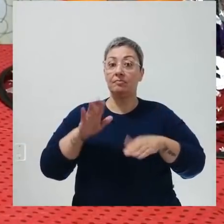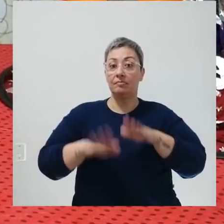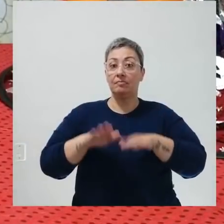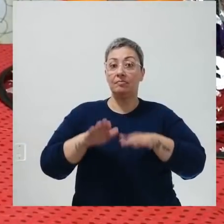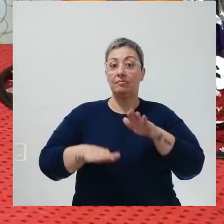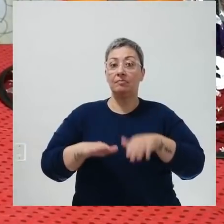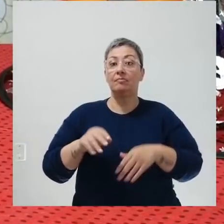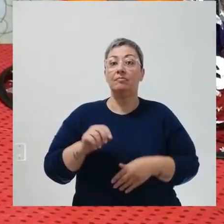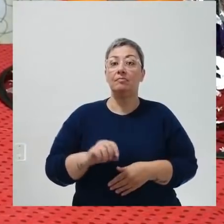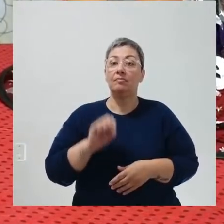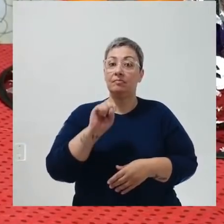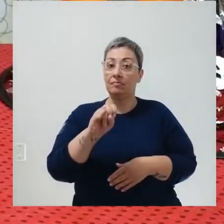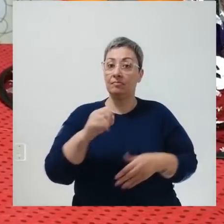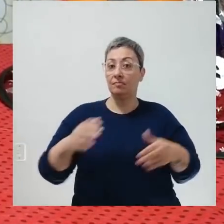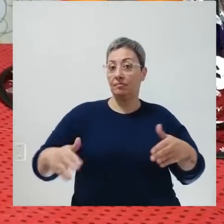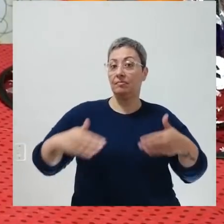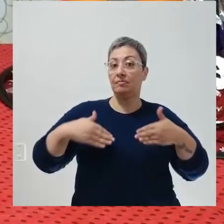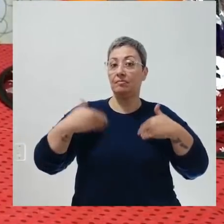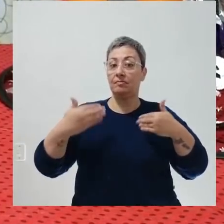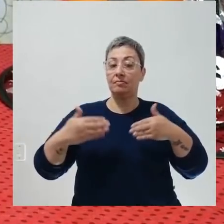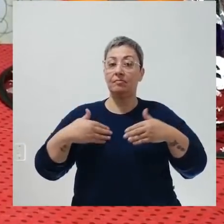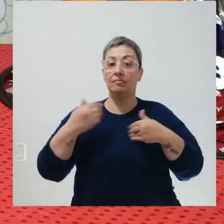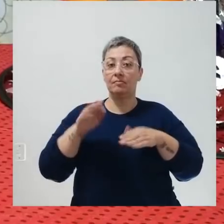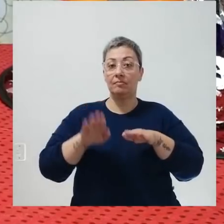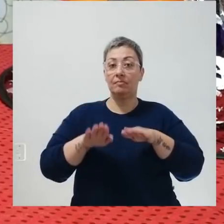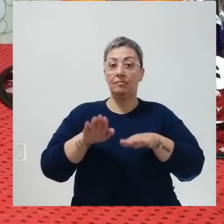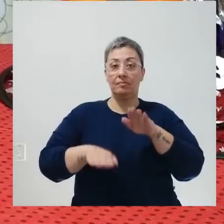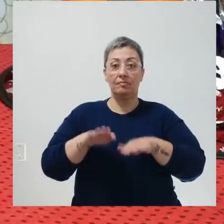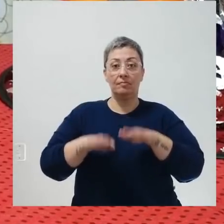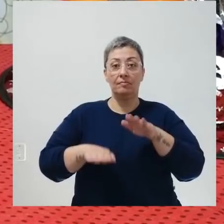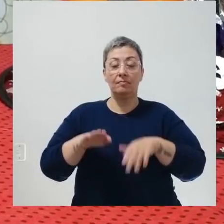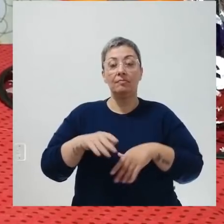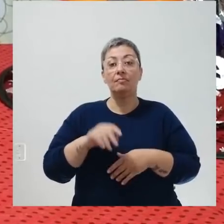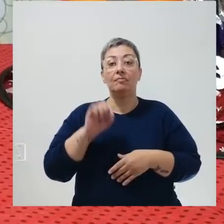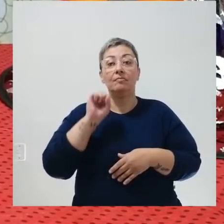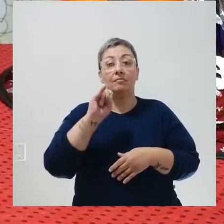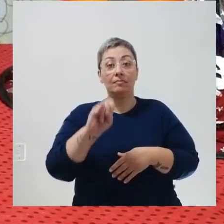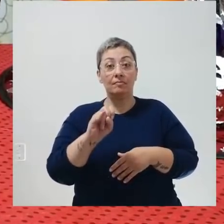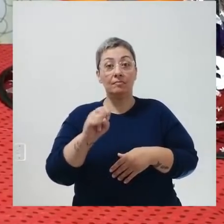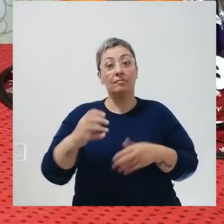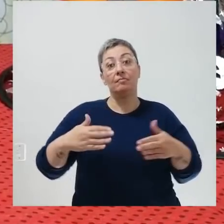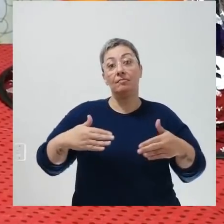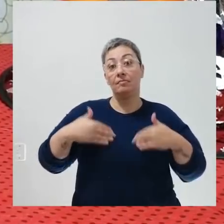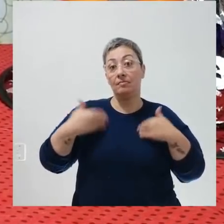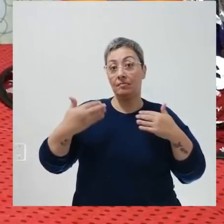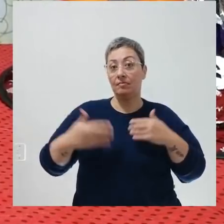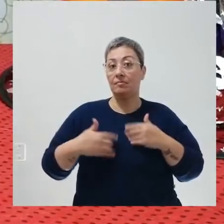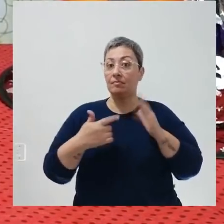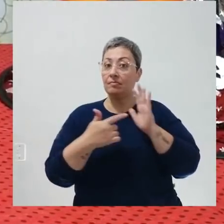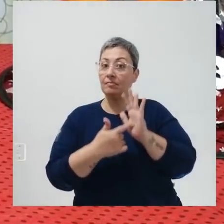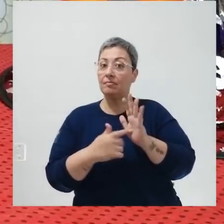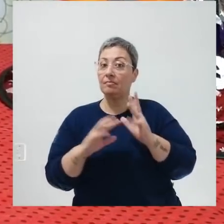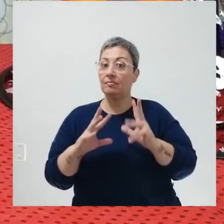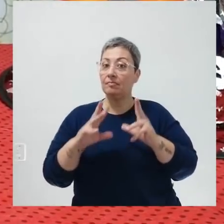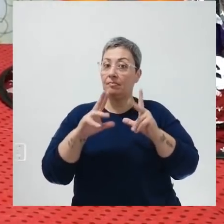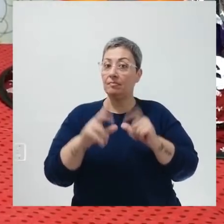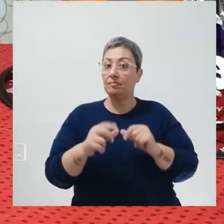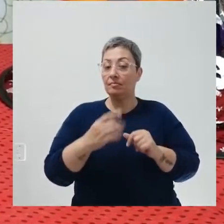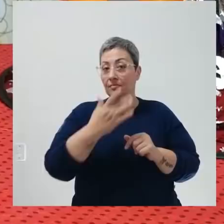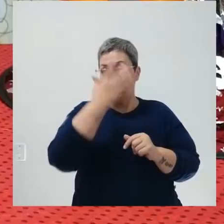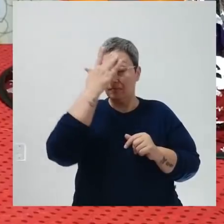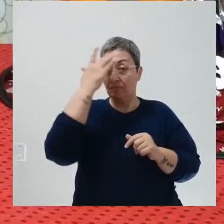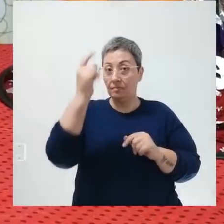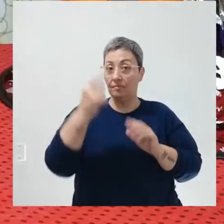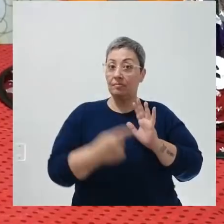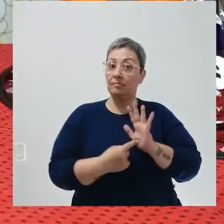o pé. Se você está contente, bata o pé. Se você está contente e quer mostrar a toda a